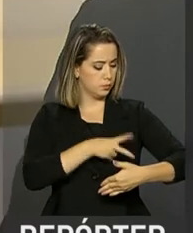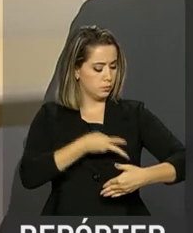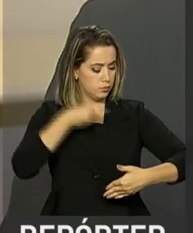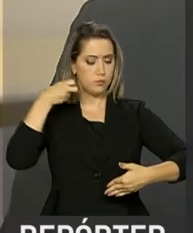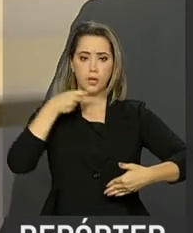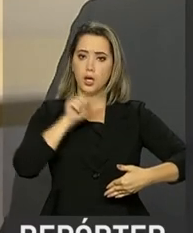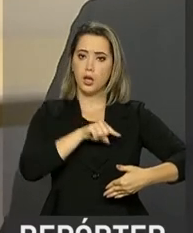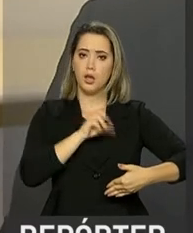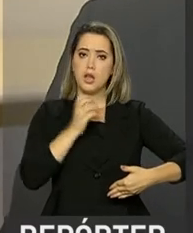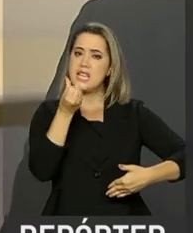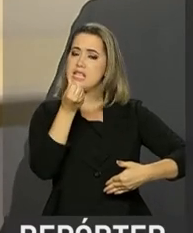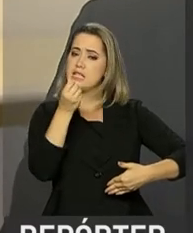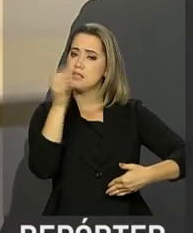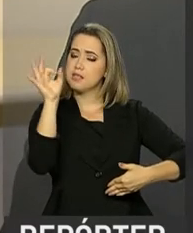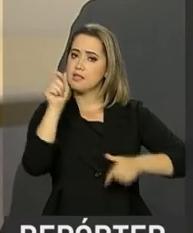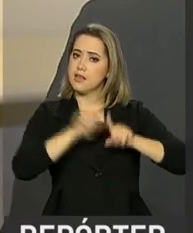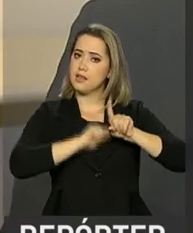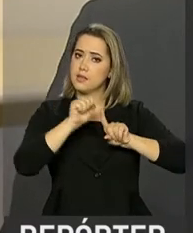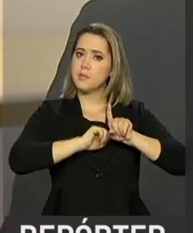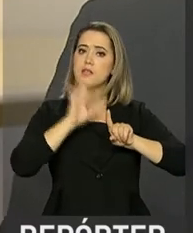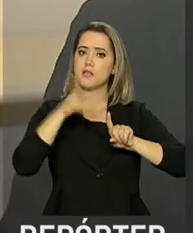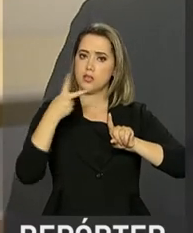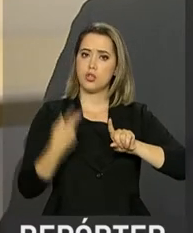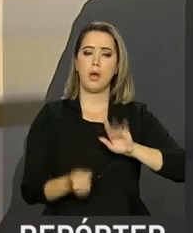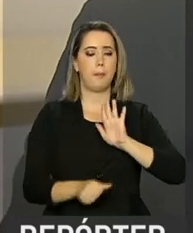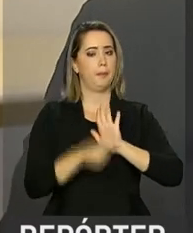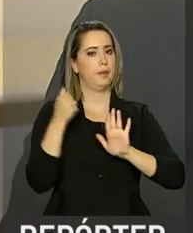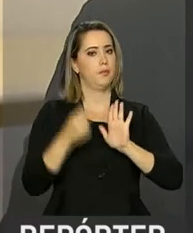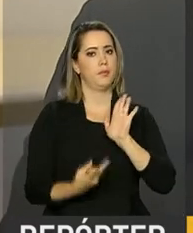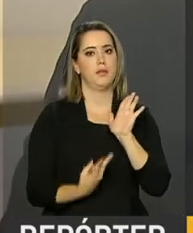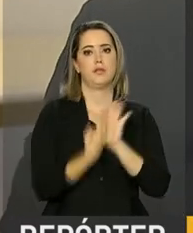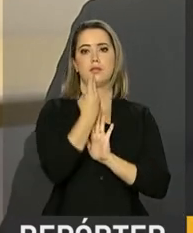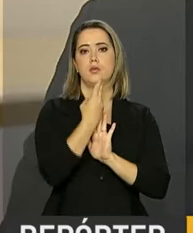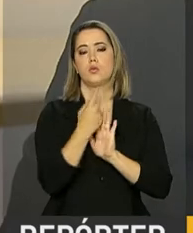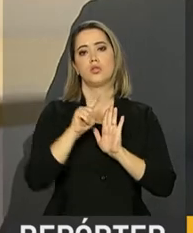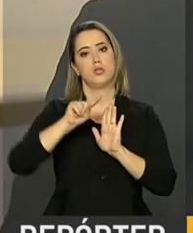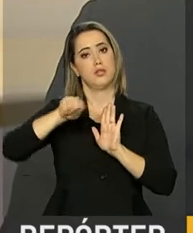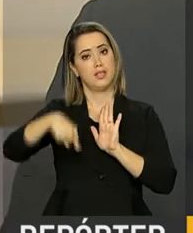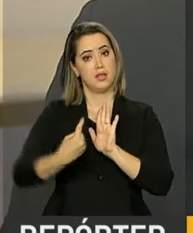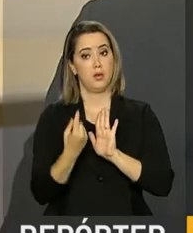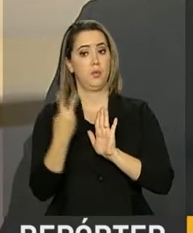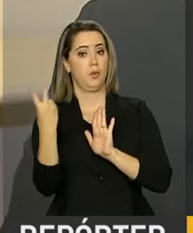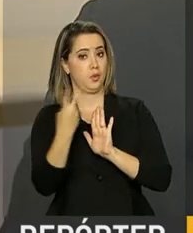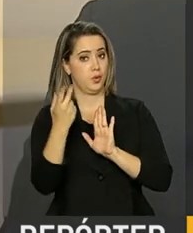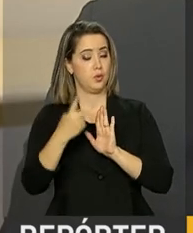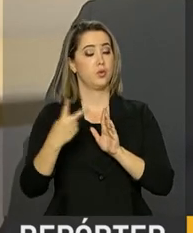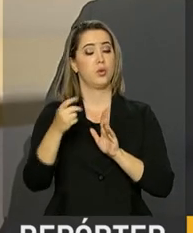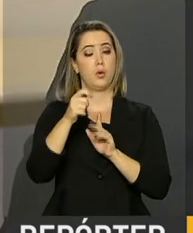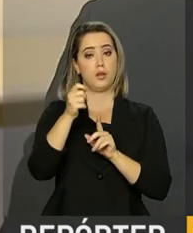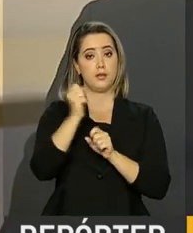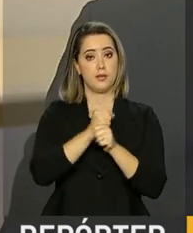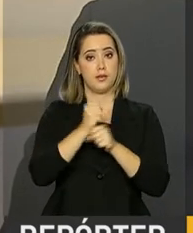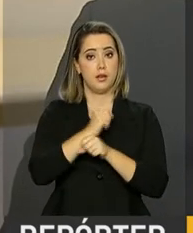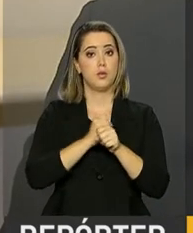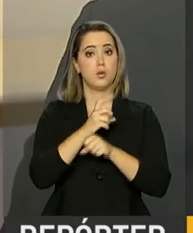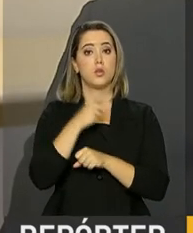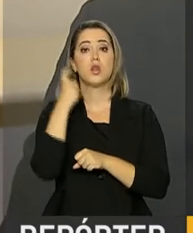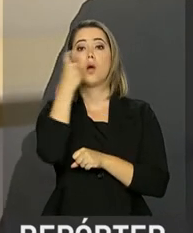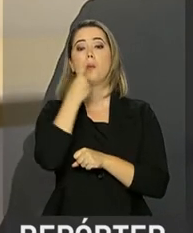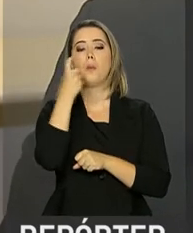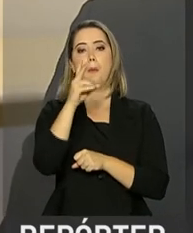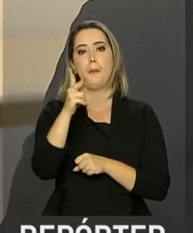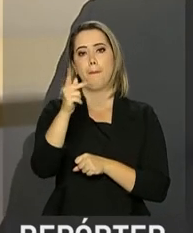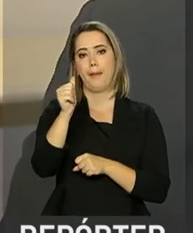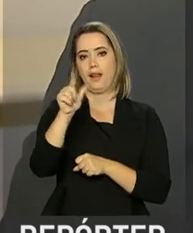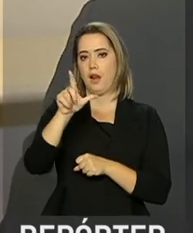aos seis meses de idade esse lado de seis operado aos dois anos de idade no máximo s céu da boca seja operado seja o palácio e